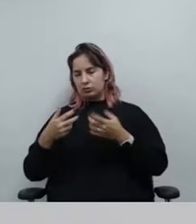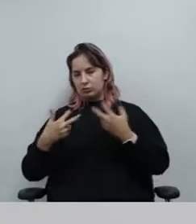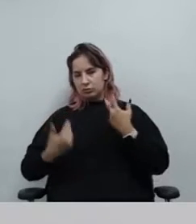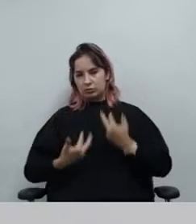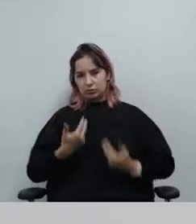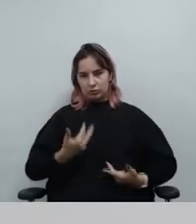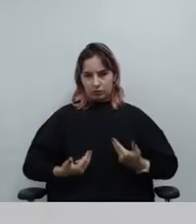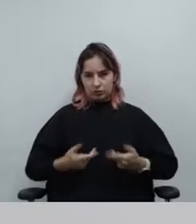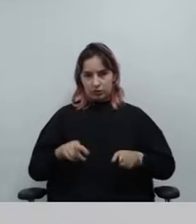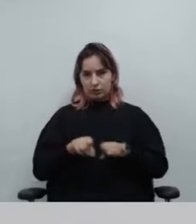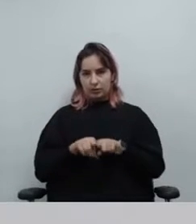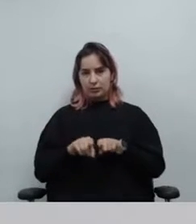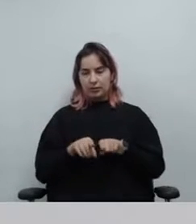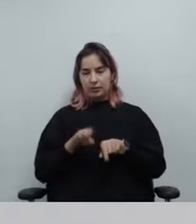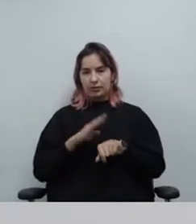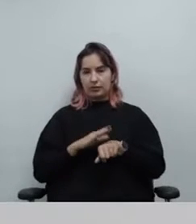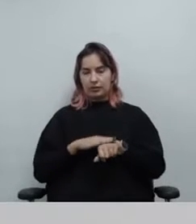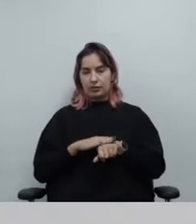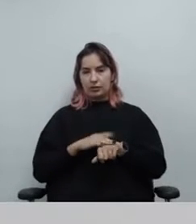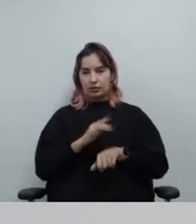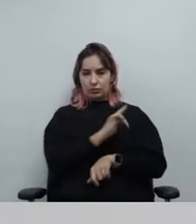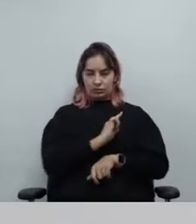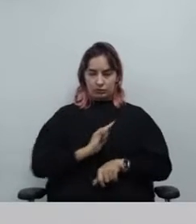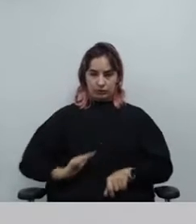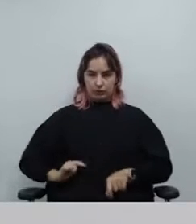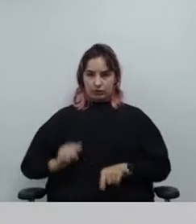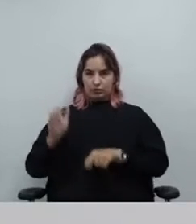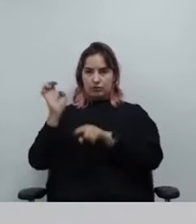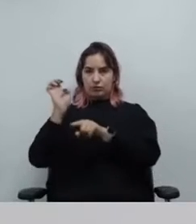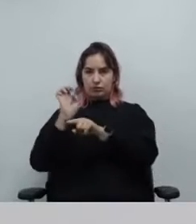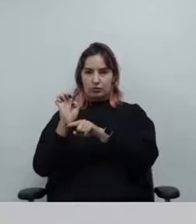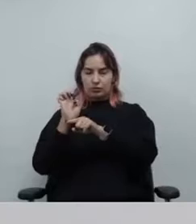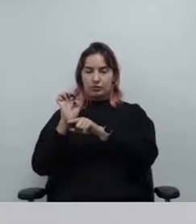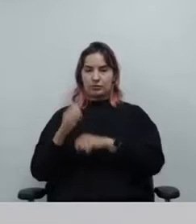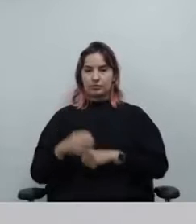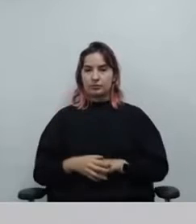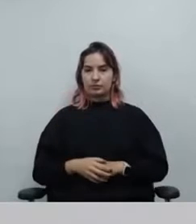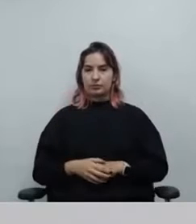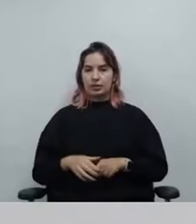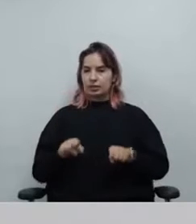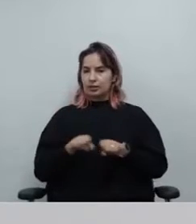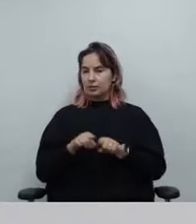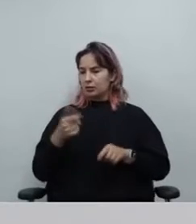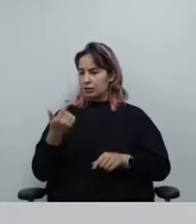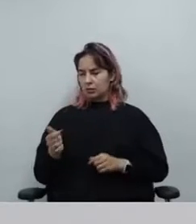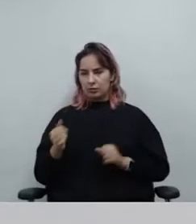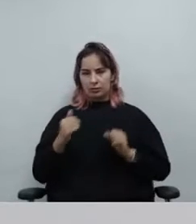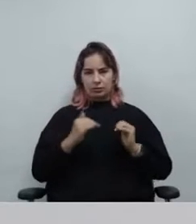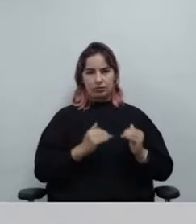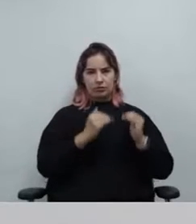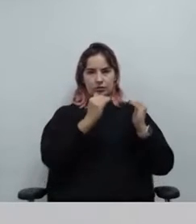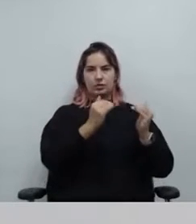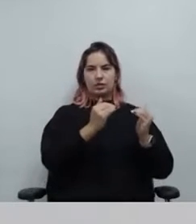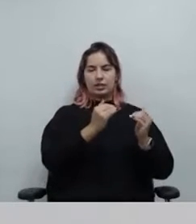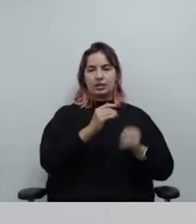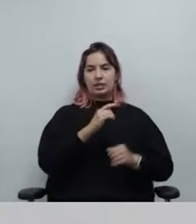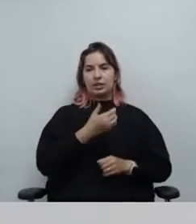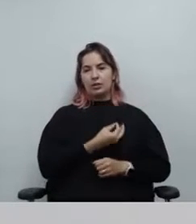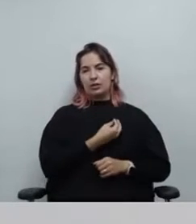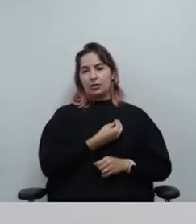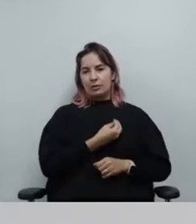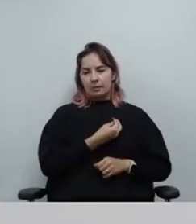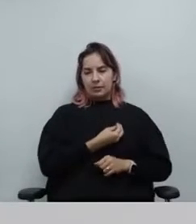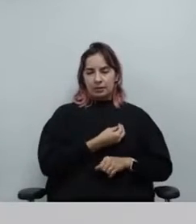estaduais da capital. Esse anúncio foi feito pelo senhor governador do estado. Entre outras autoridades, compareceram o secretário de Saúde, doutor